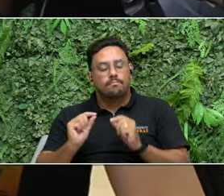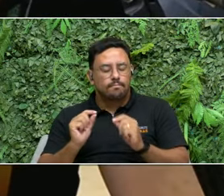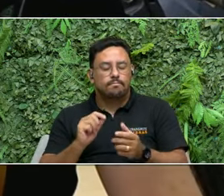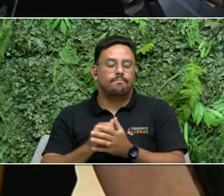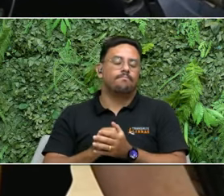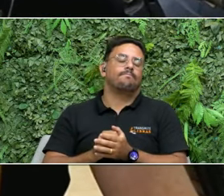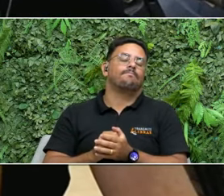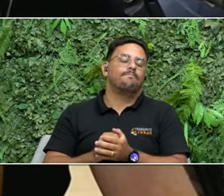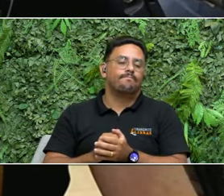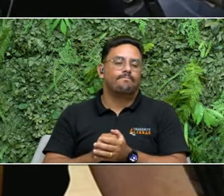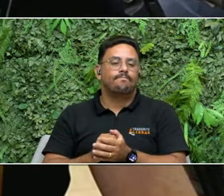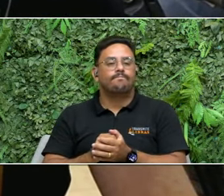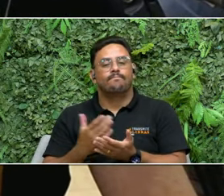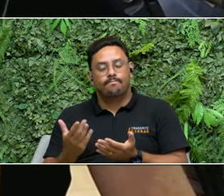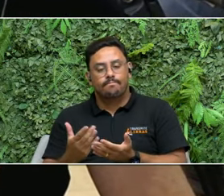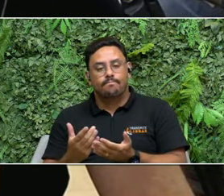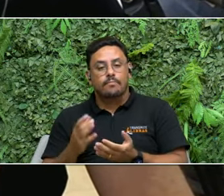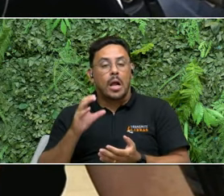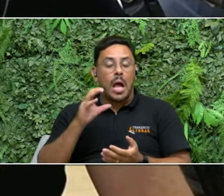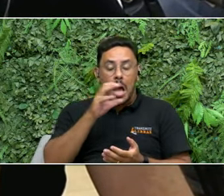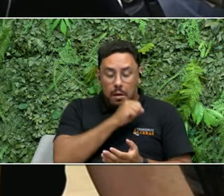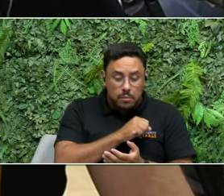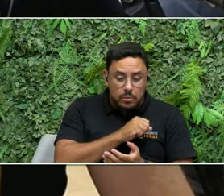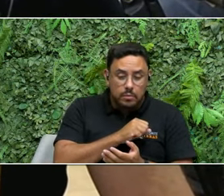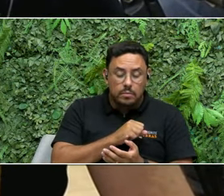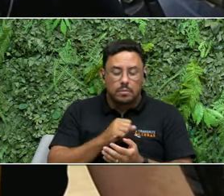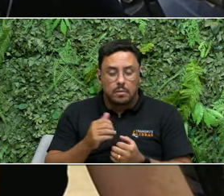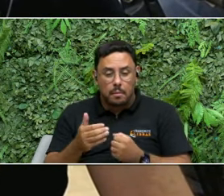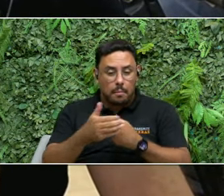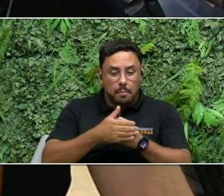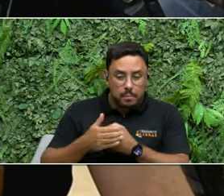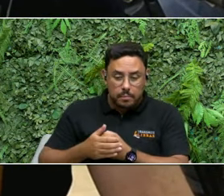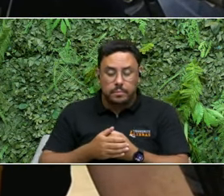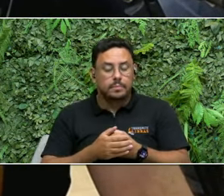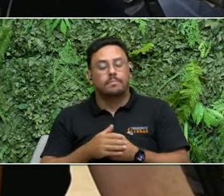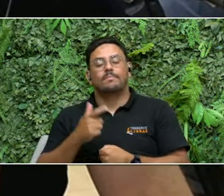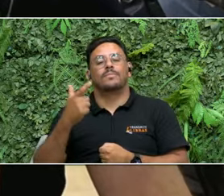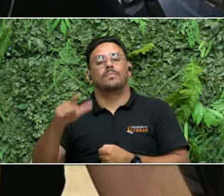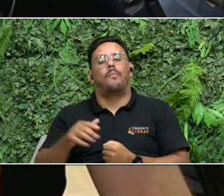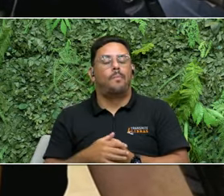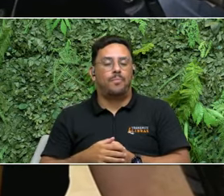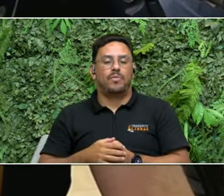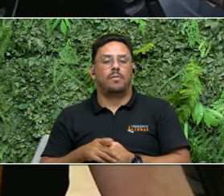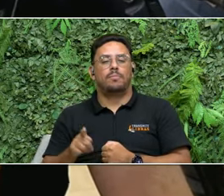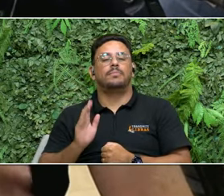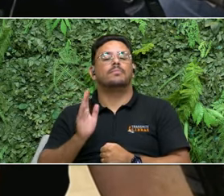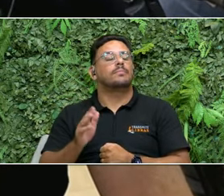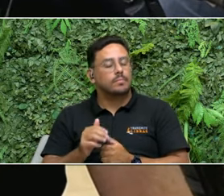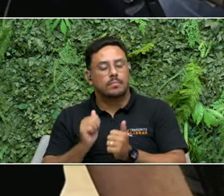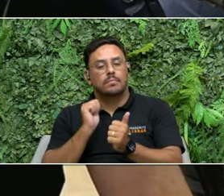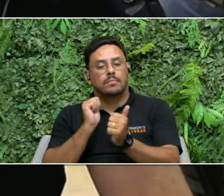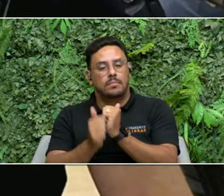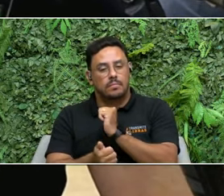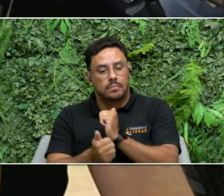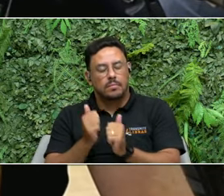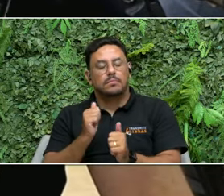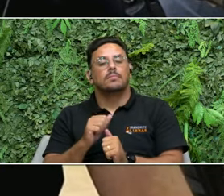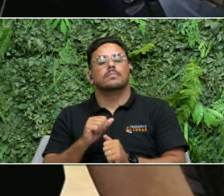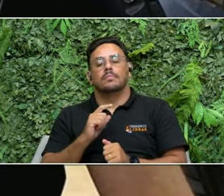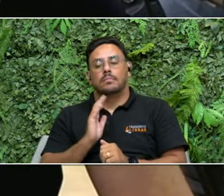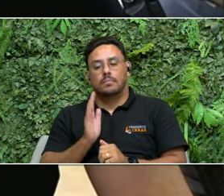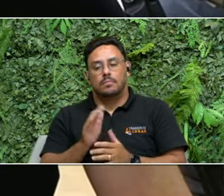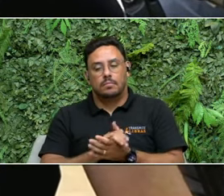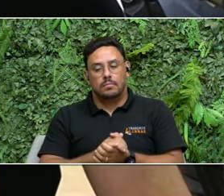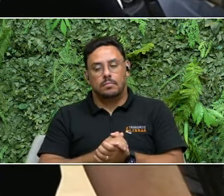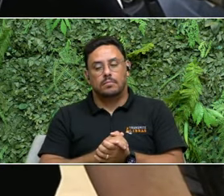a o tempo de reação tempo de marcação do Edenilson é outro ele já é um jogador que já tá na fase já